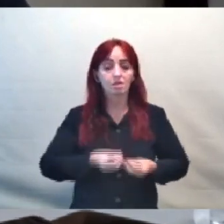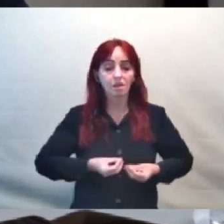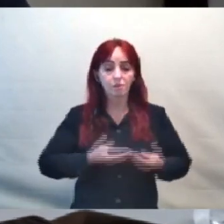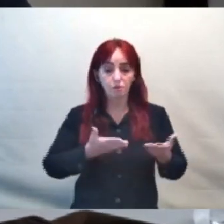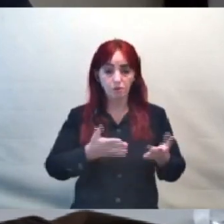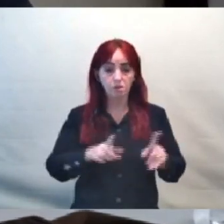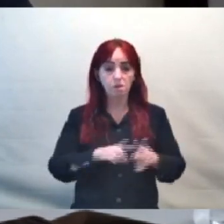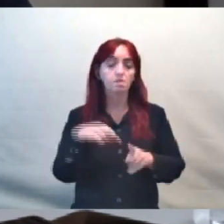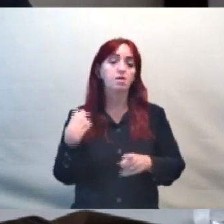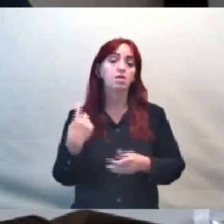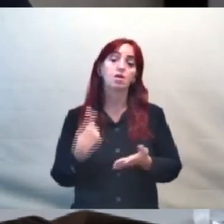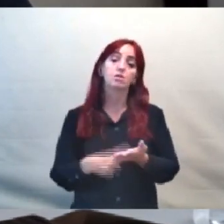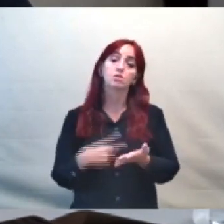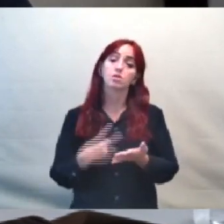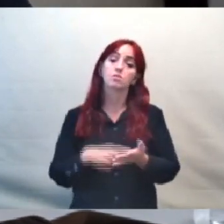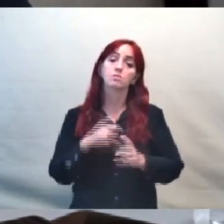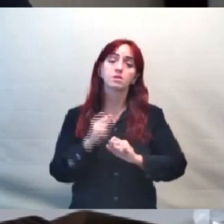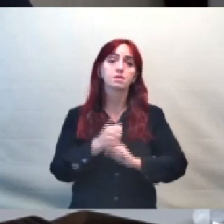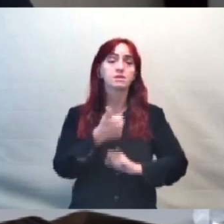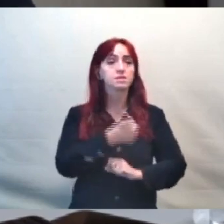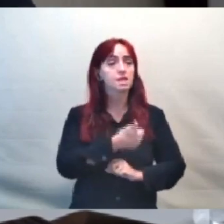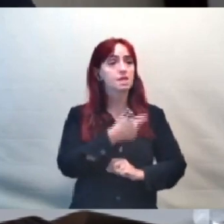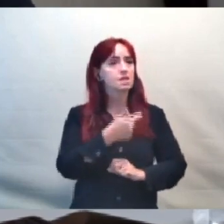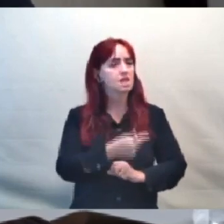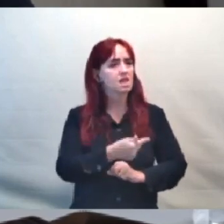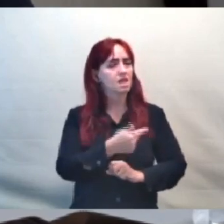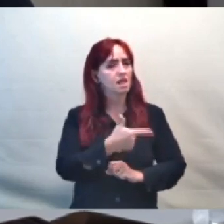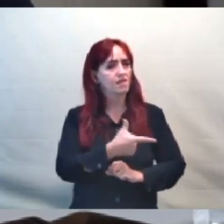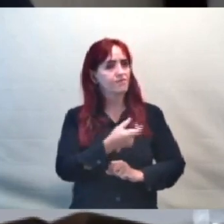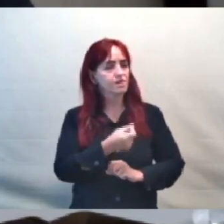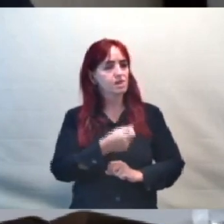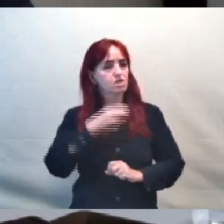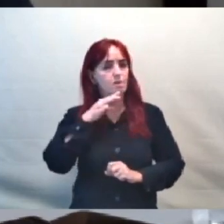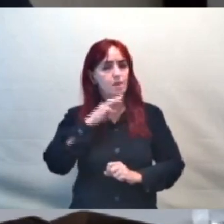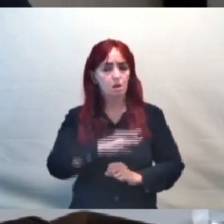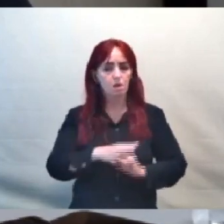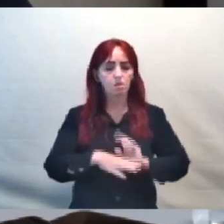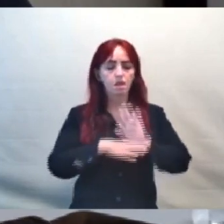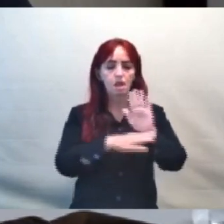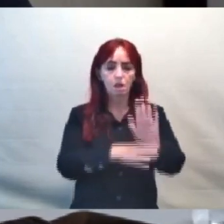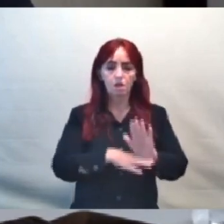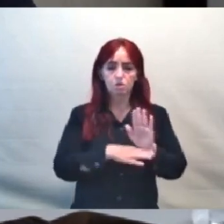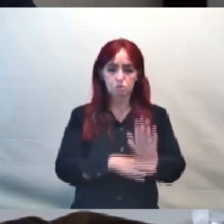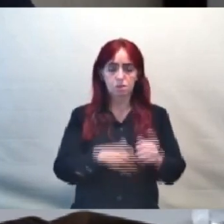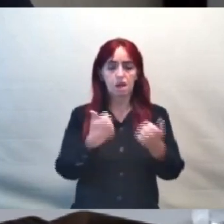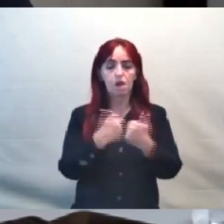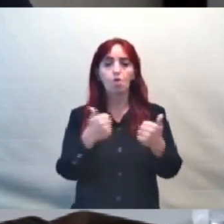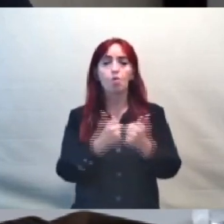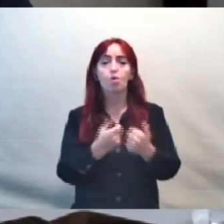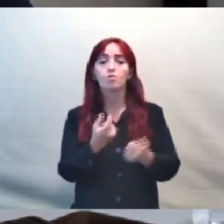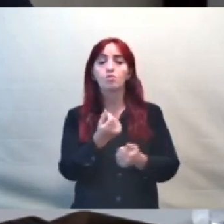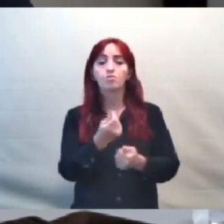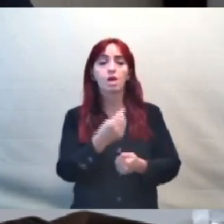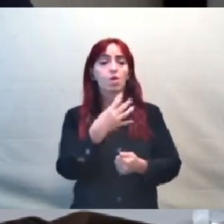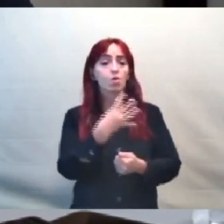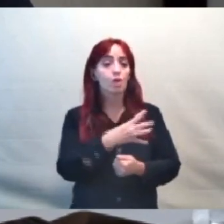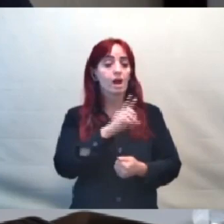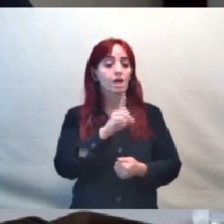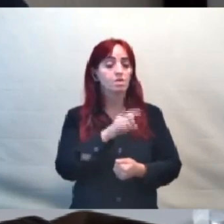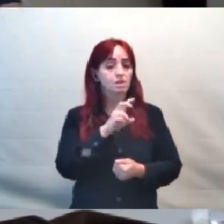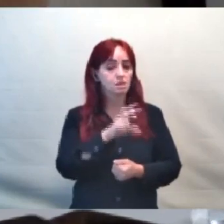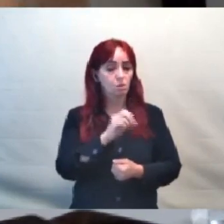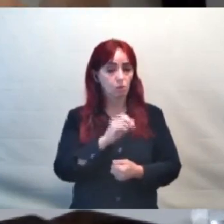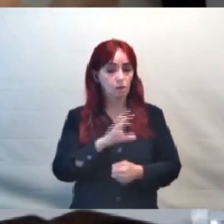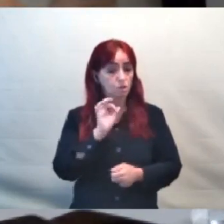de R$ 120 milhões para ajudar a manter a passagem no valor de R$ 450, mas não só isso, também para